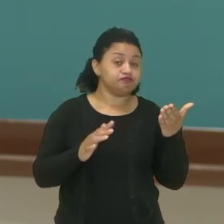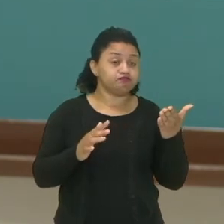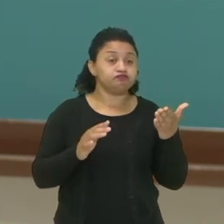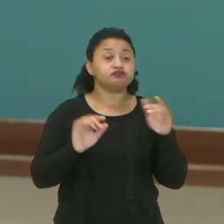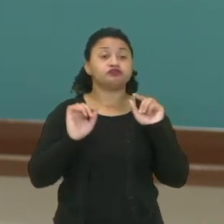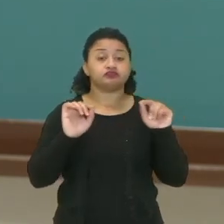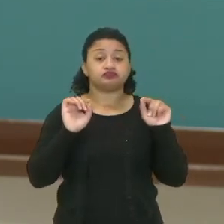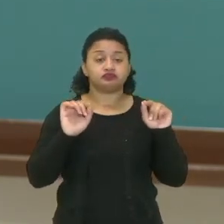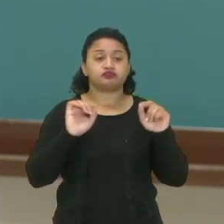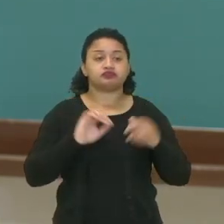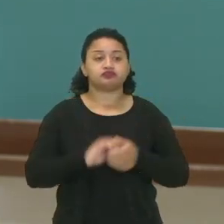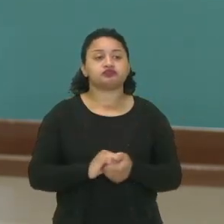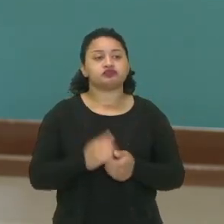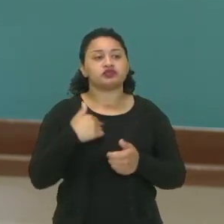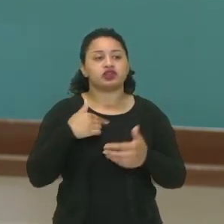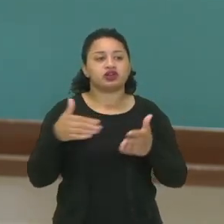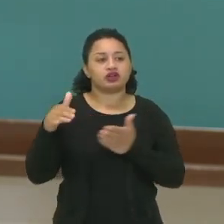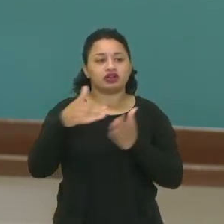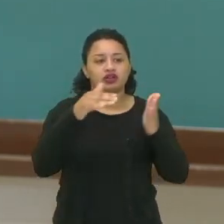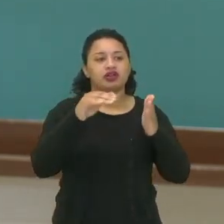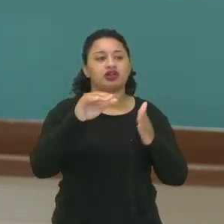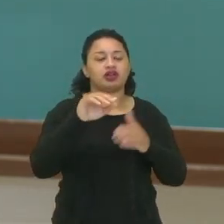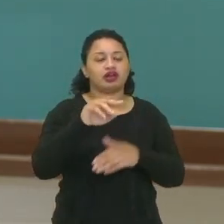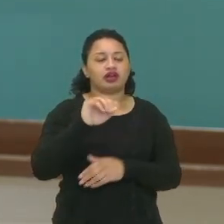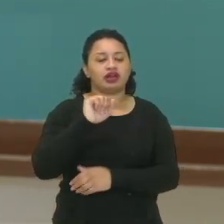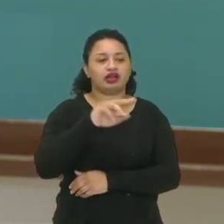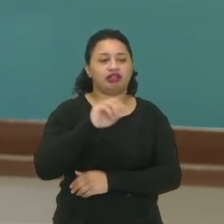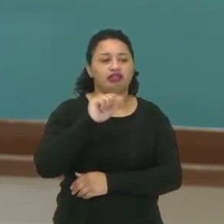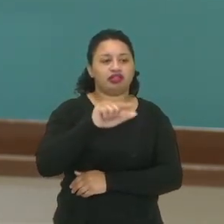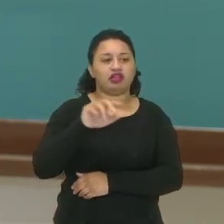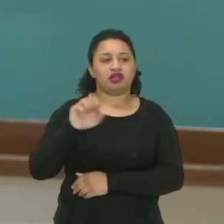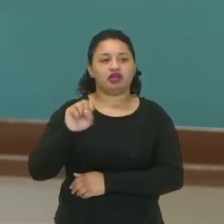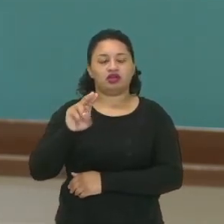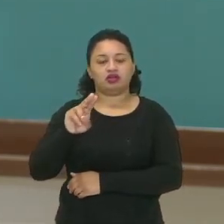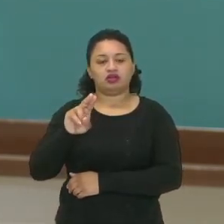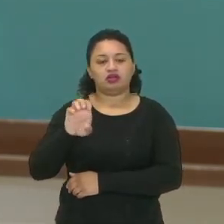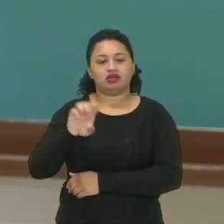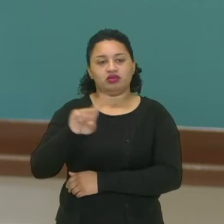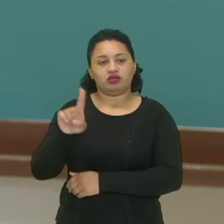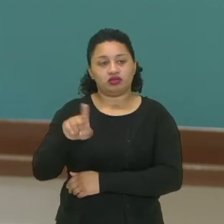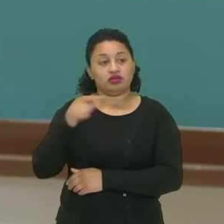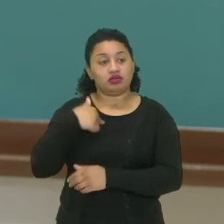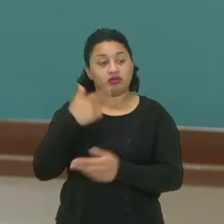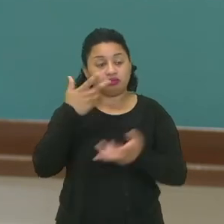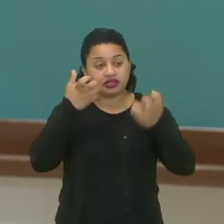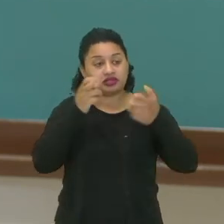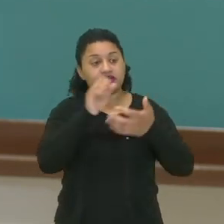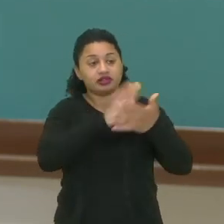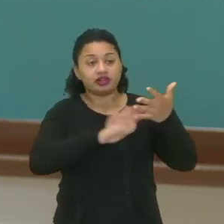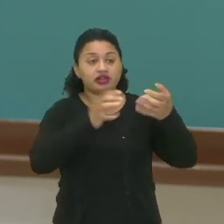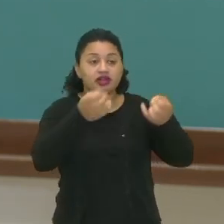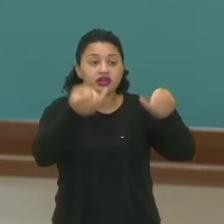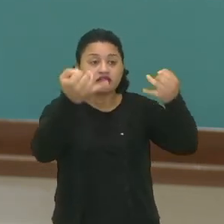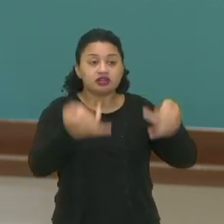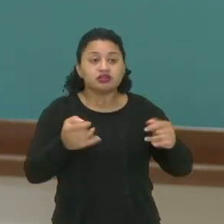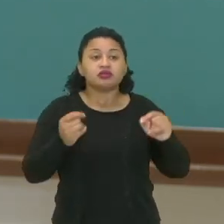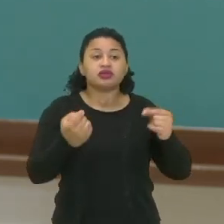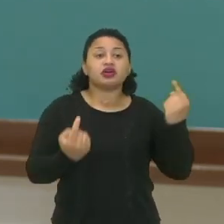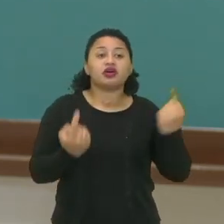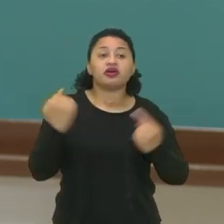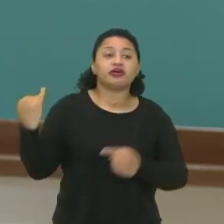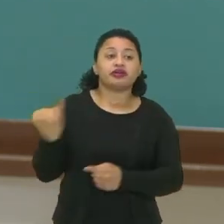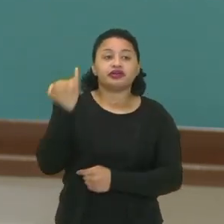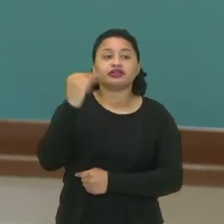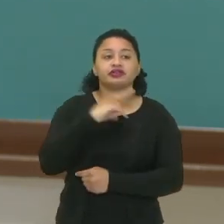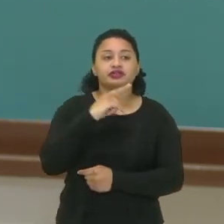aqui. Olha só, vamos falar do Canal de Suez, né? Observe no mapa ao lado e explique com suas palavras aí qual a importância